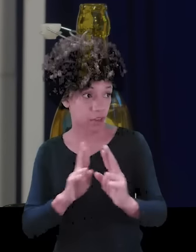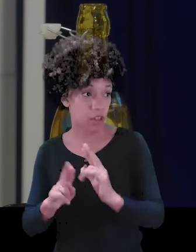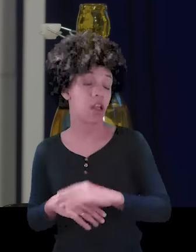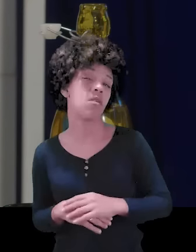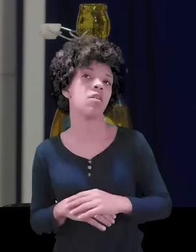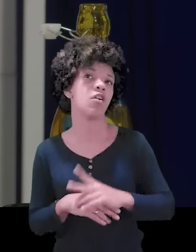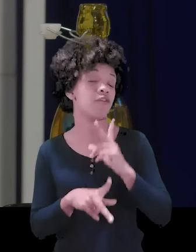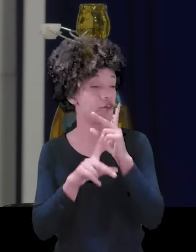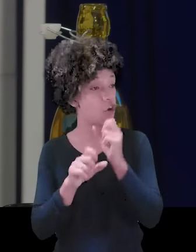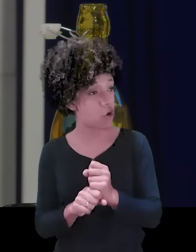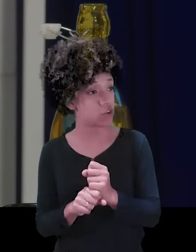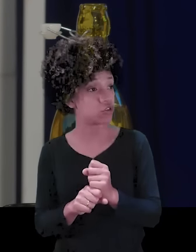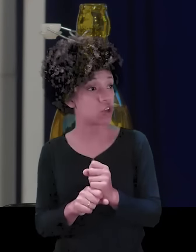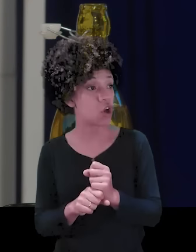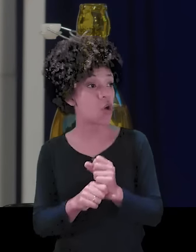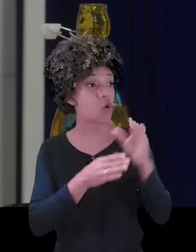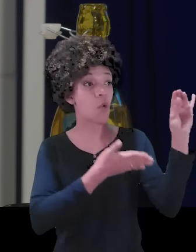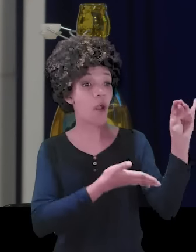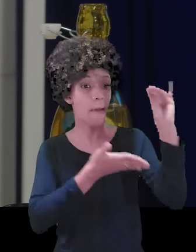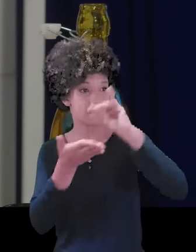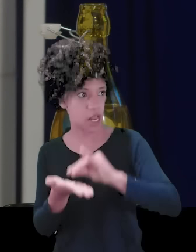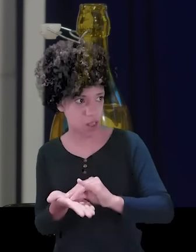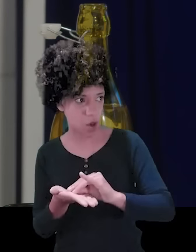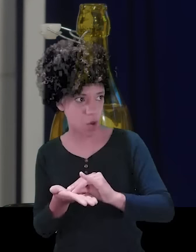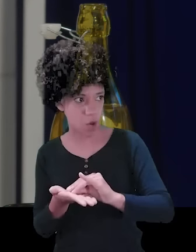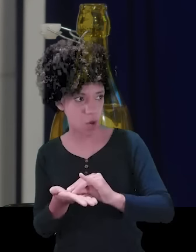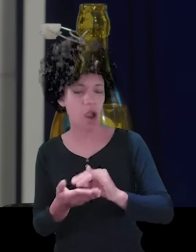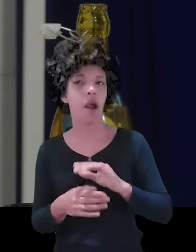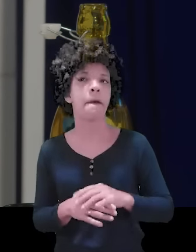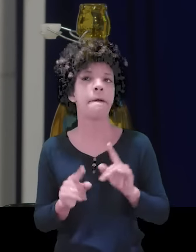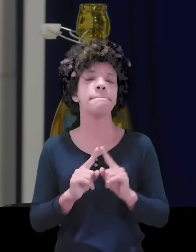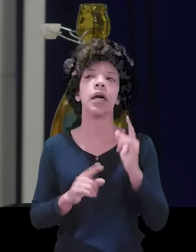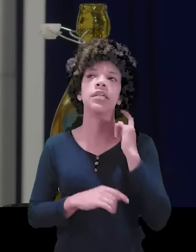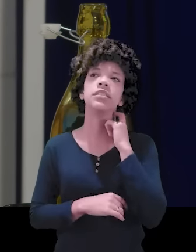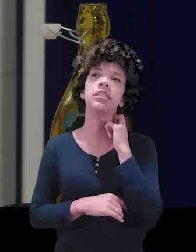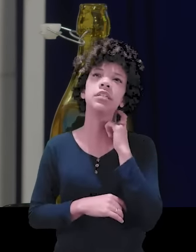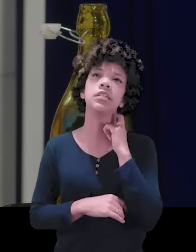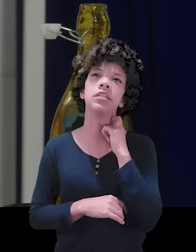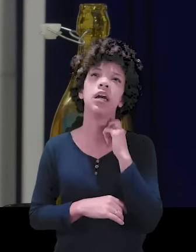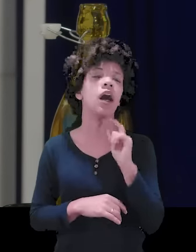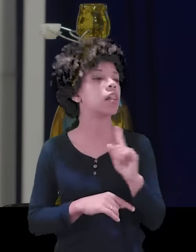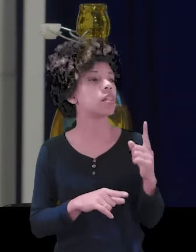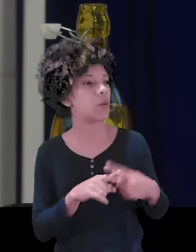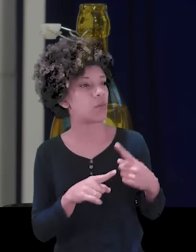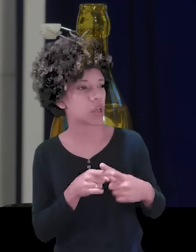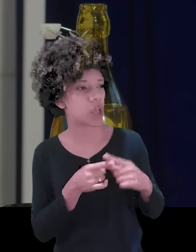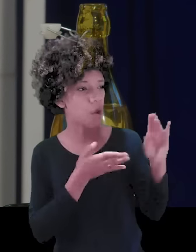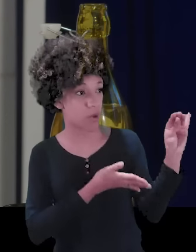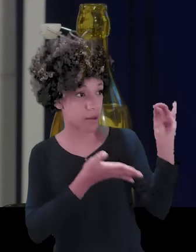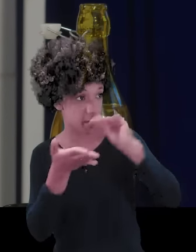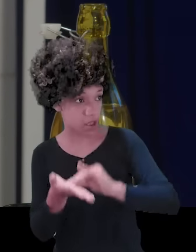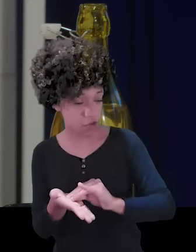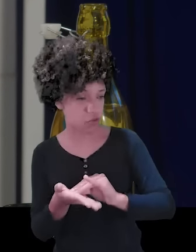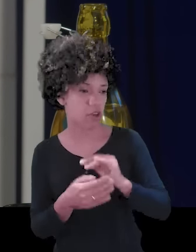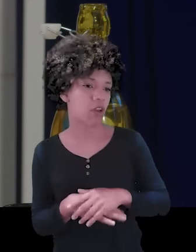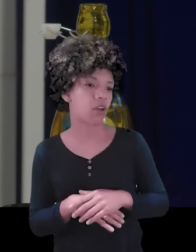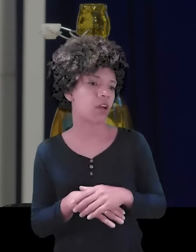bastante forte com a migração É mas não porque esse migrante ele